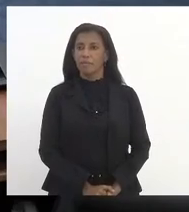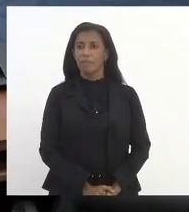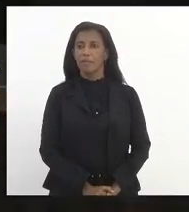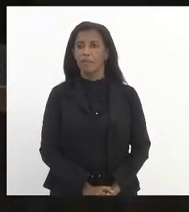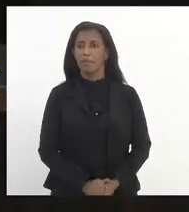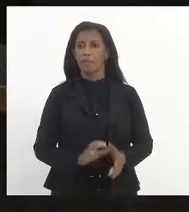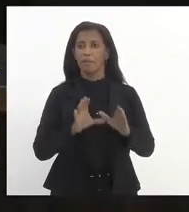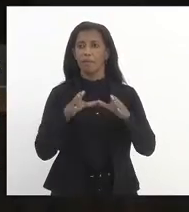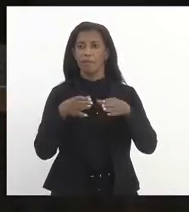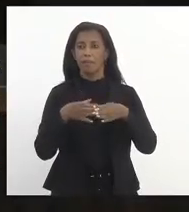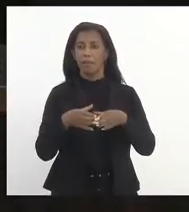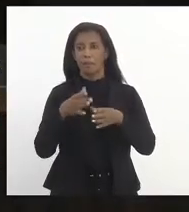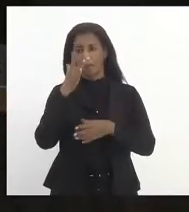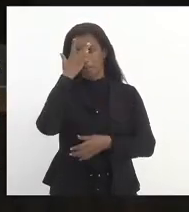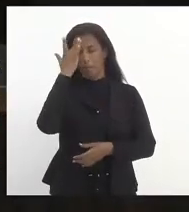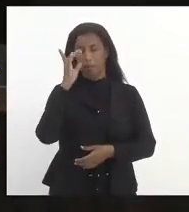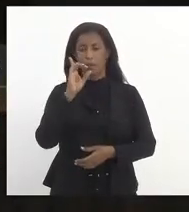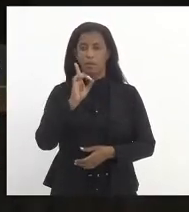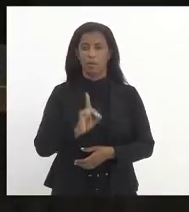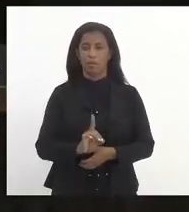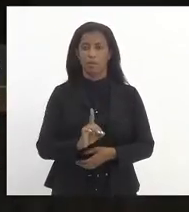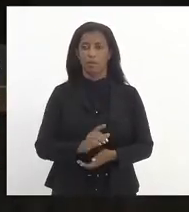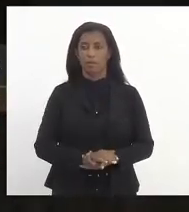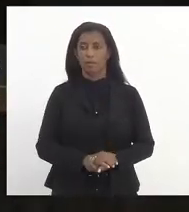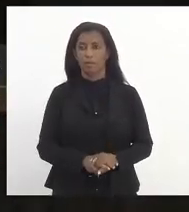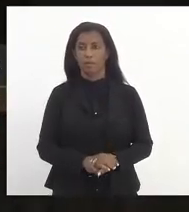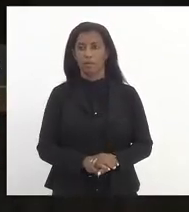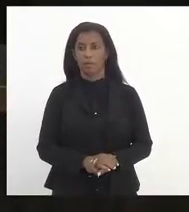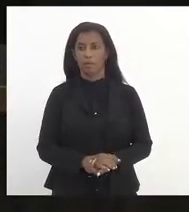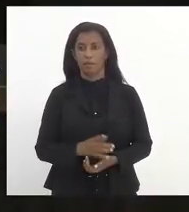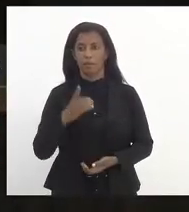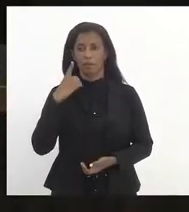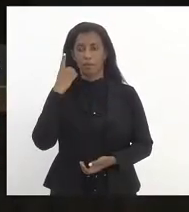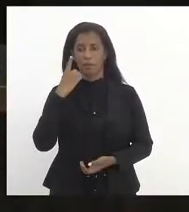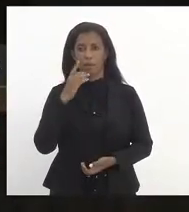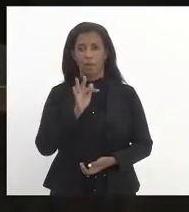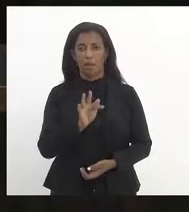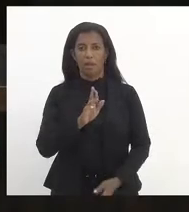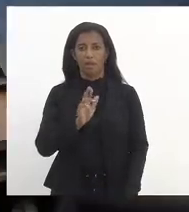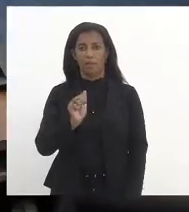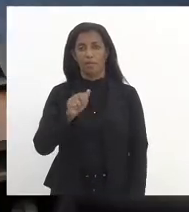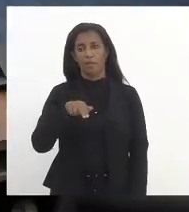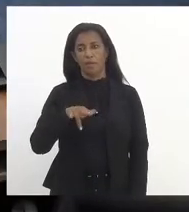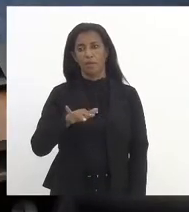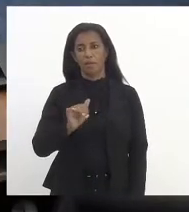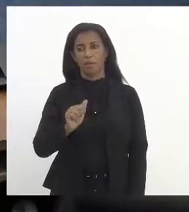Pela Comissão da Pessoa com Deficiência, deputada Franciane Mota.